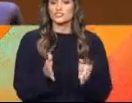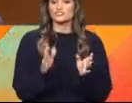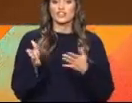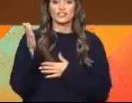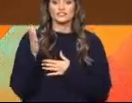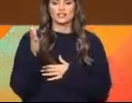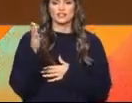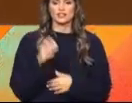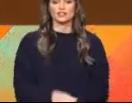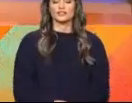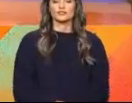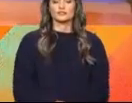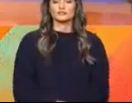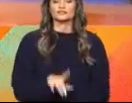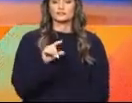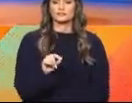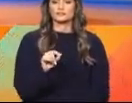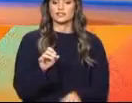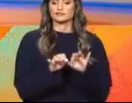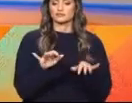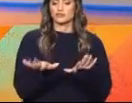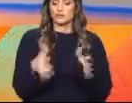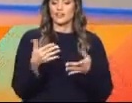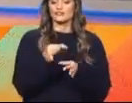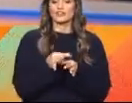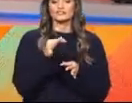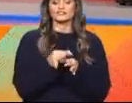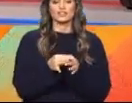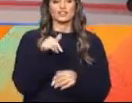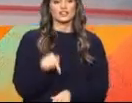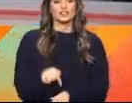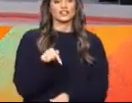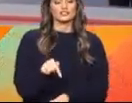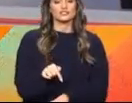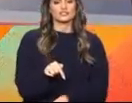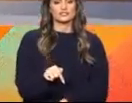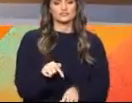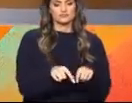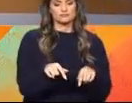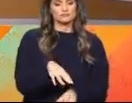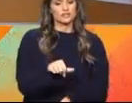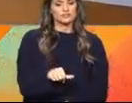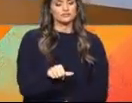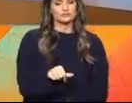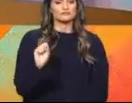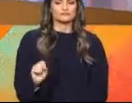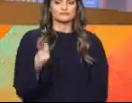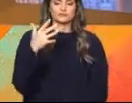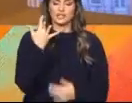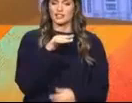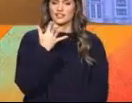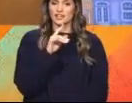dançar. Comi qualquer romaria deste nosso cantinho, onde reina a